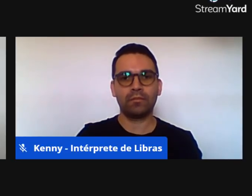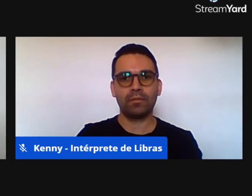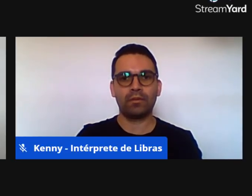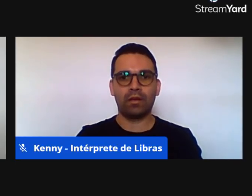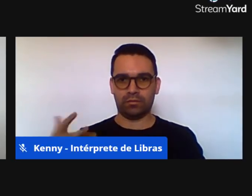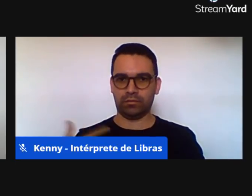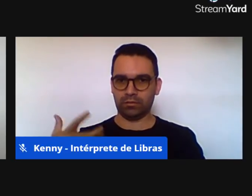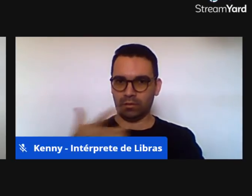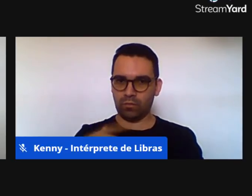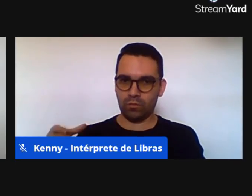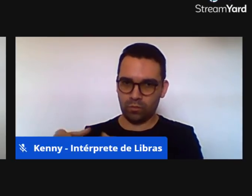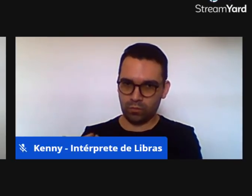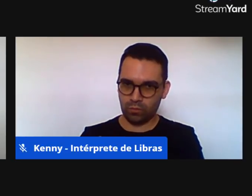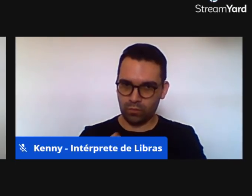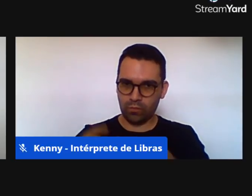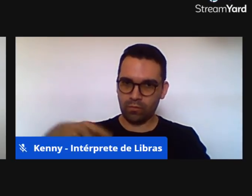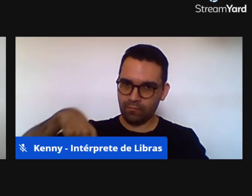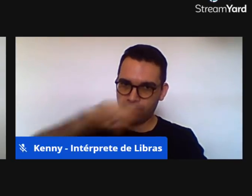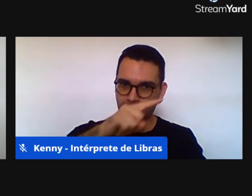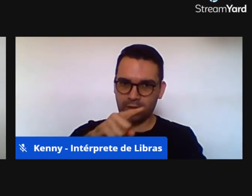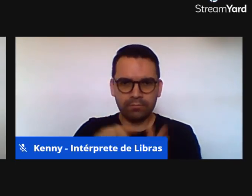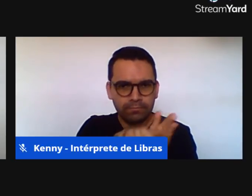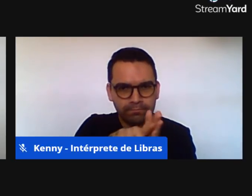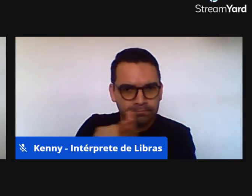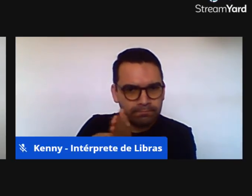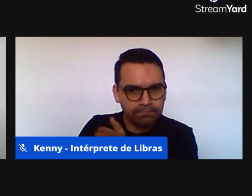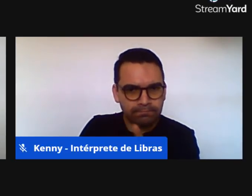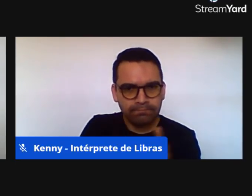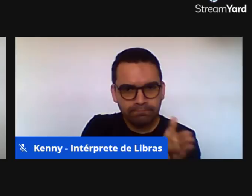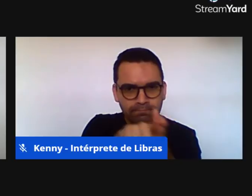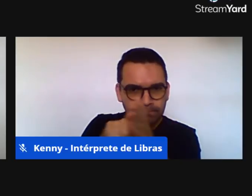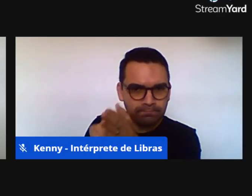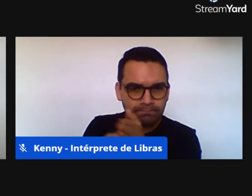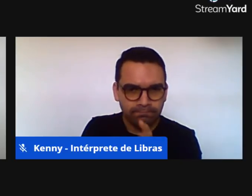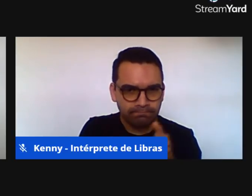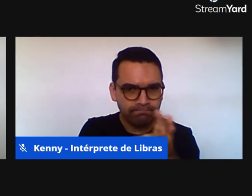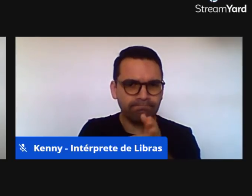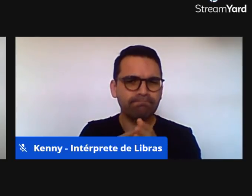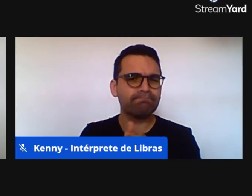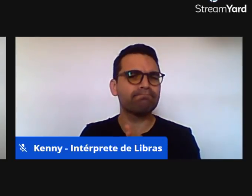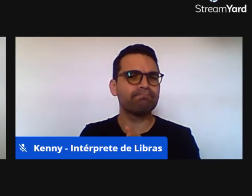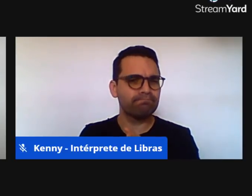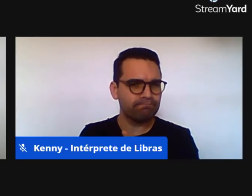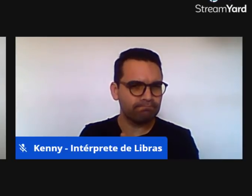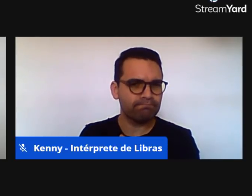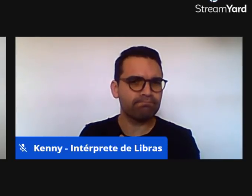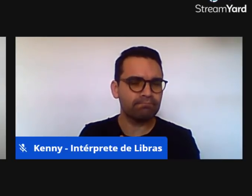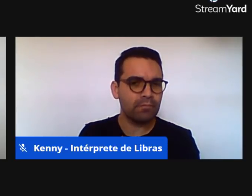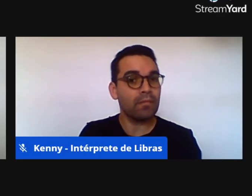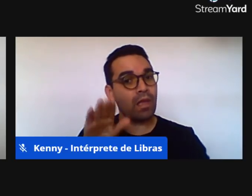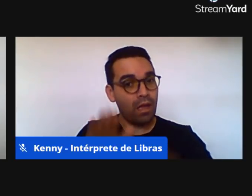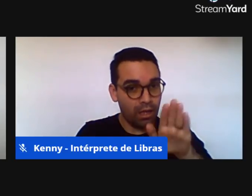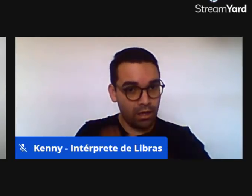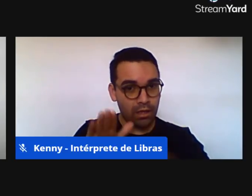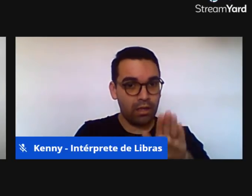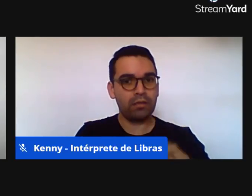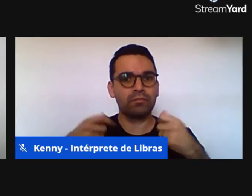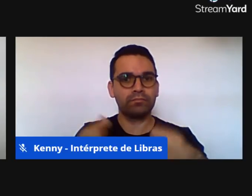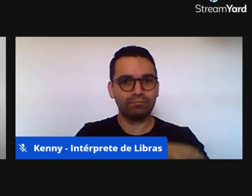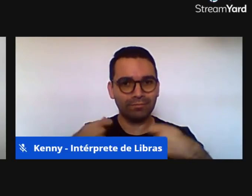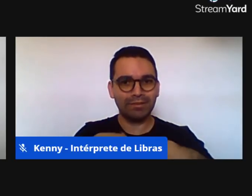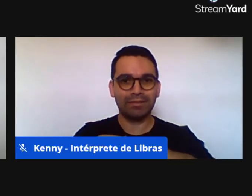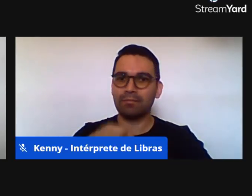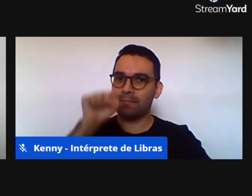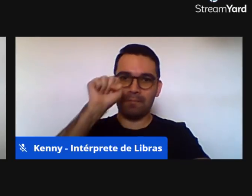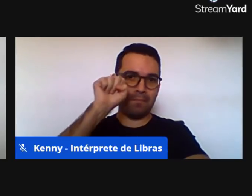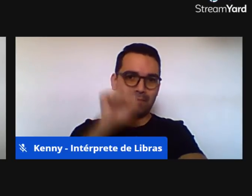investigação do que realmente aconteceu, junto com a vigilância sanitária, e pode ser que tenha que se suspender as atividades de toda a